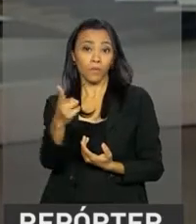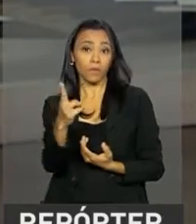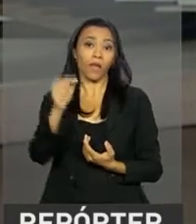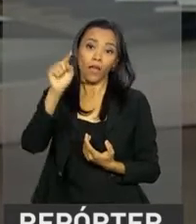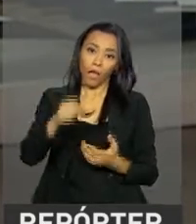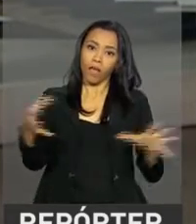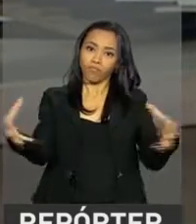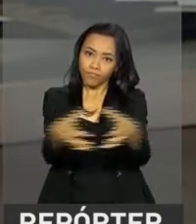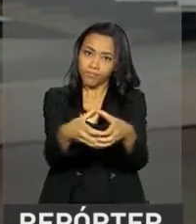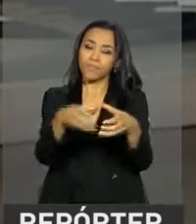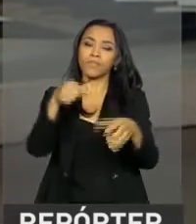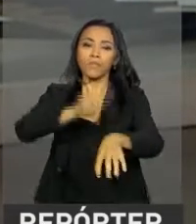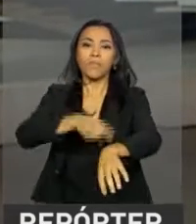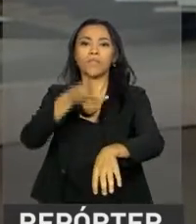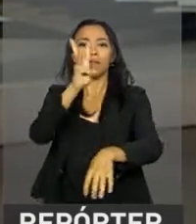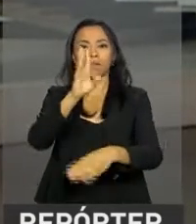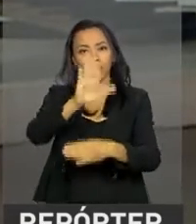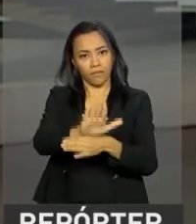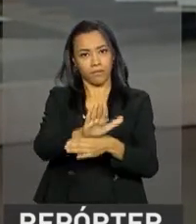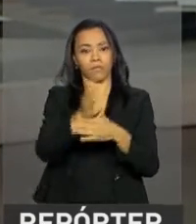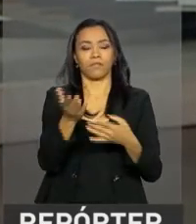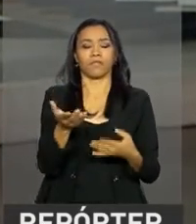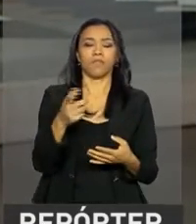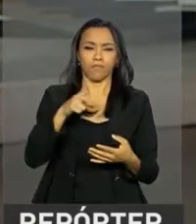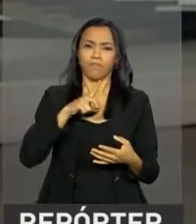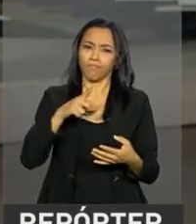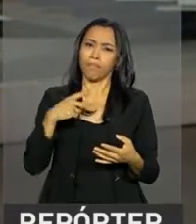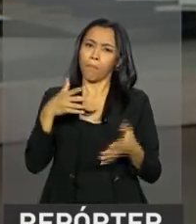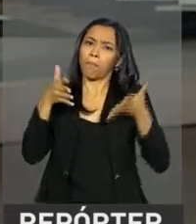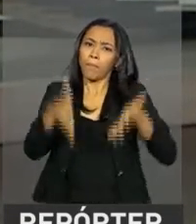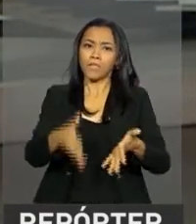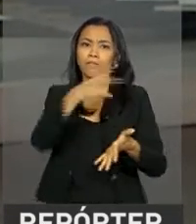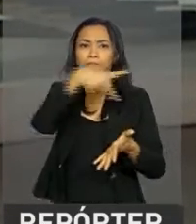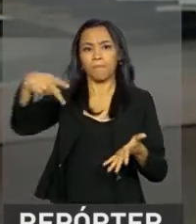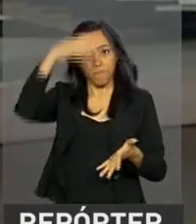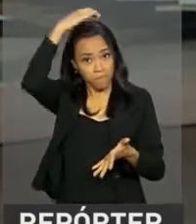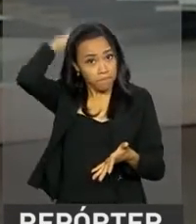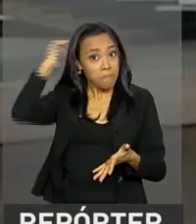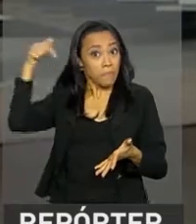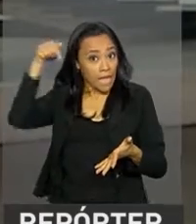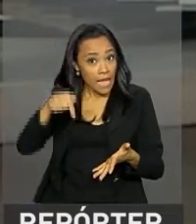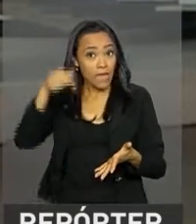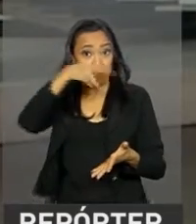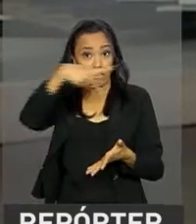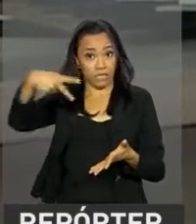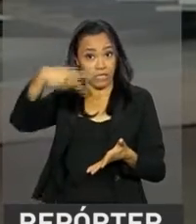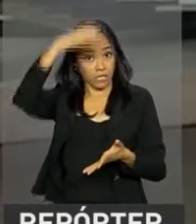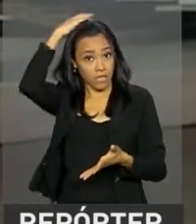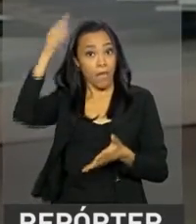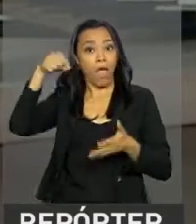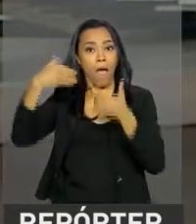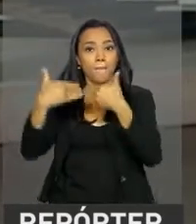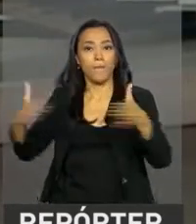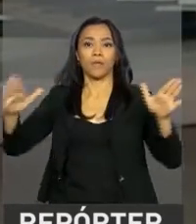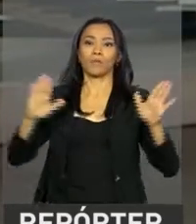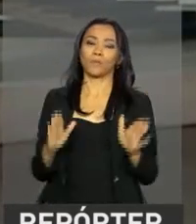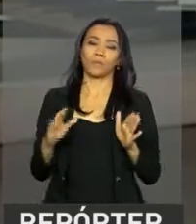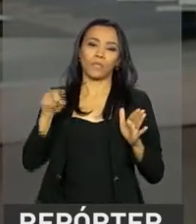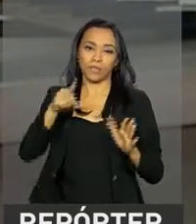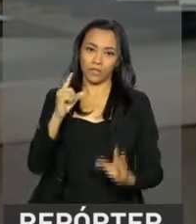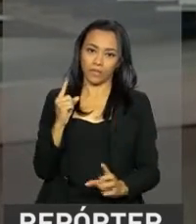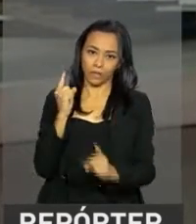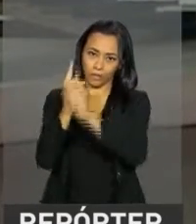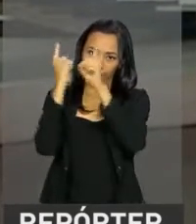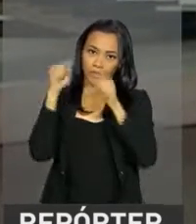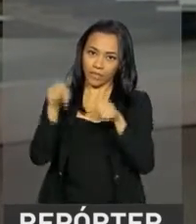das 15h, vai ter a participação do presidente Michel Temer, ele que vai fazer a abertura desse encontro entre os